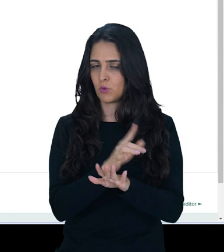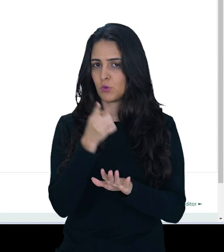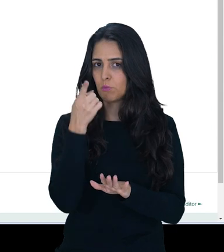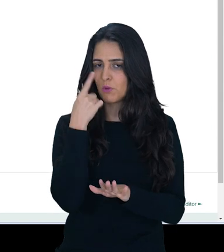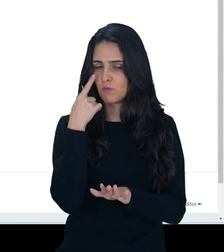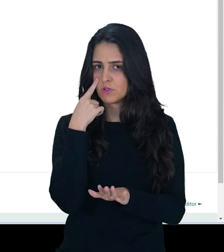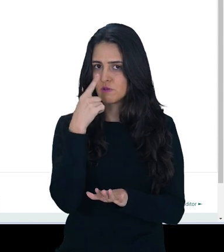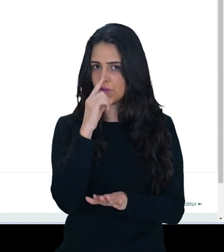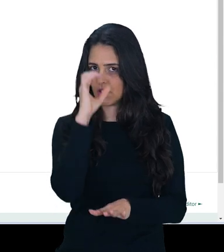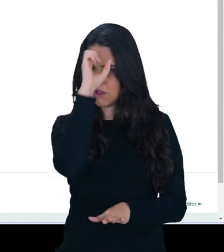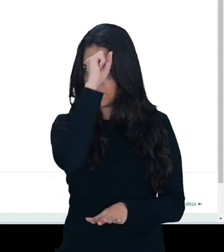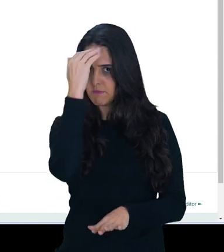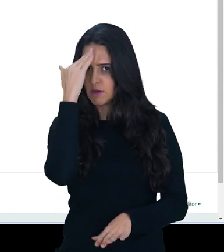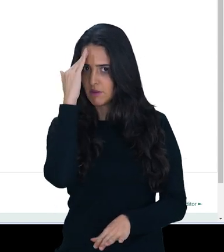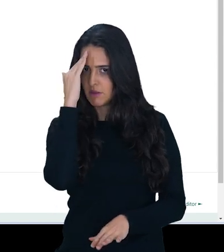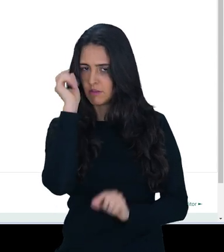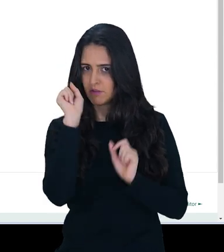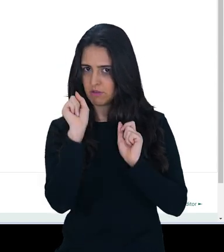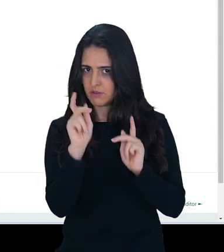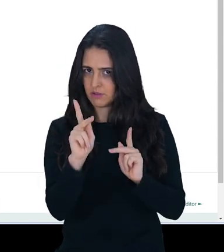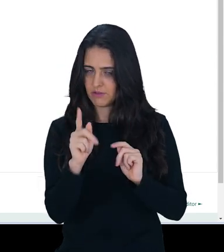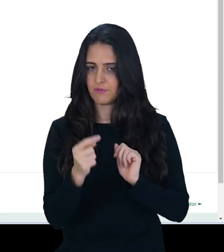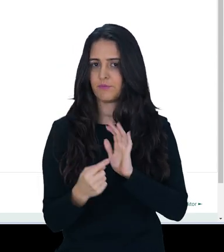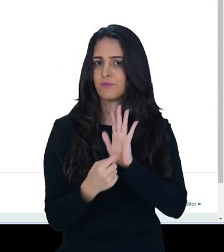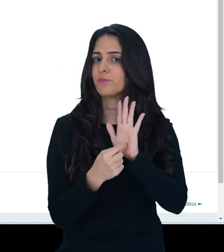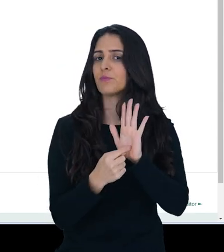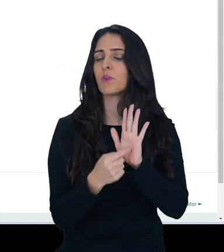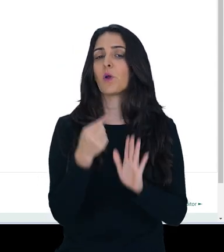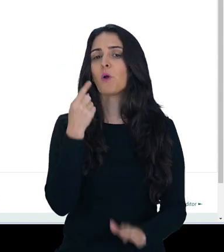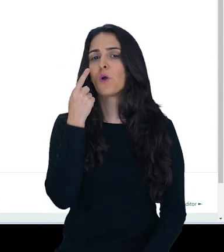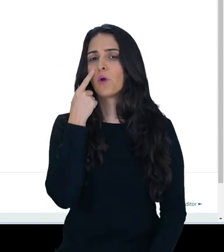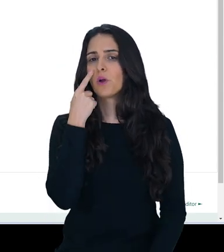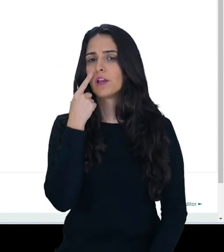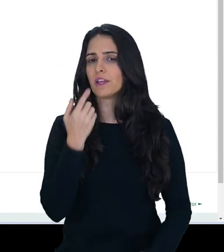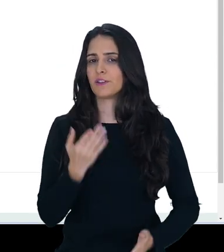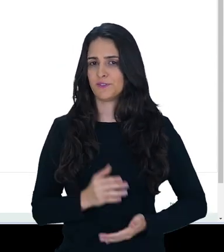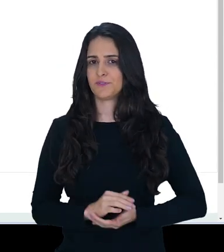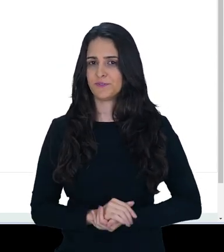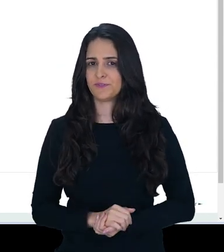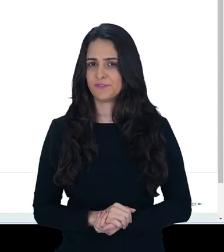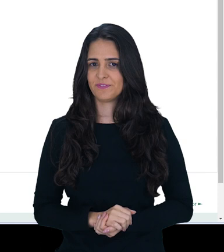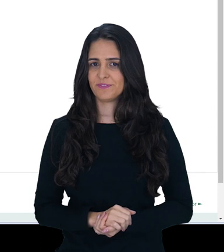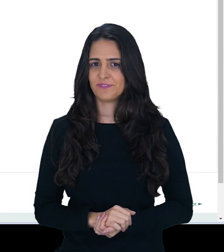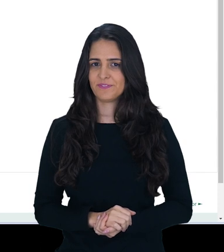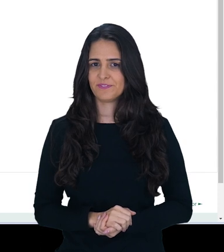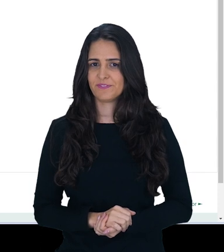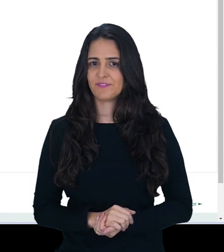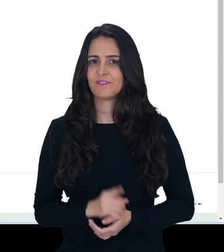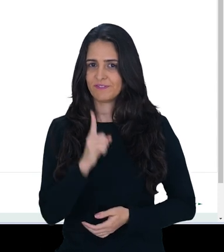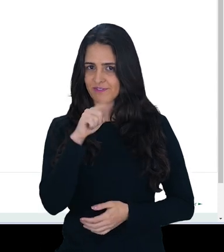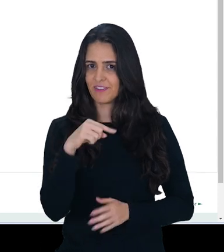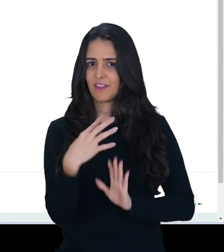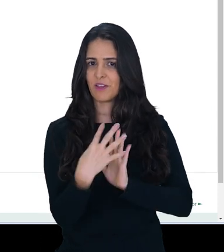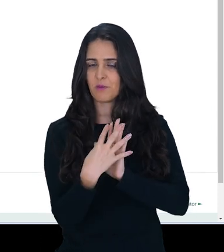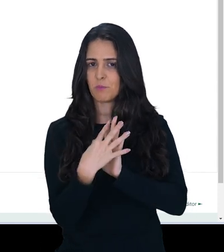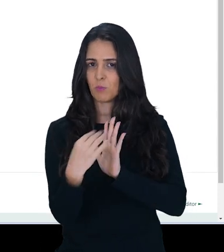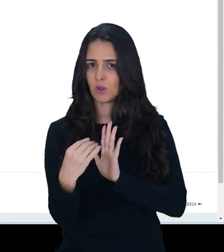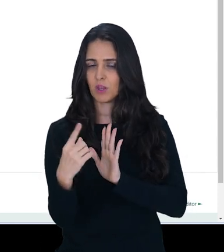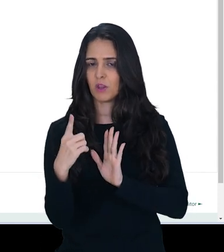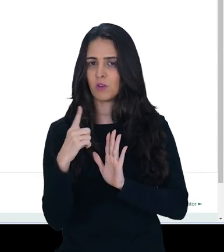sentido no momento da criação então Aqui estamos vendo um exemplo de uma base de dados